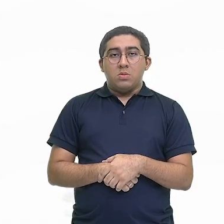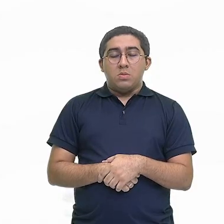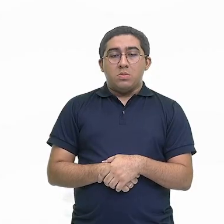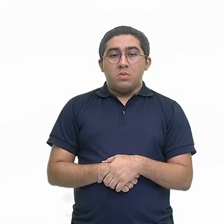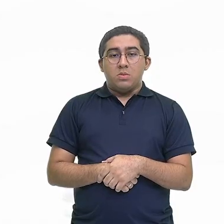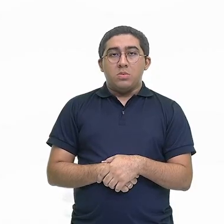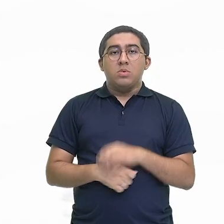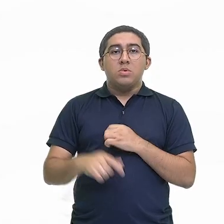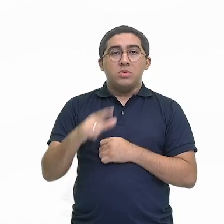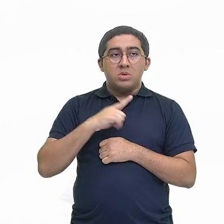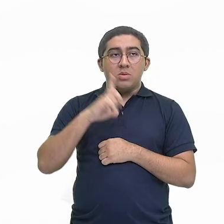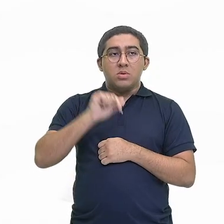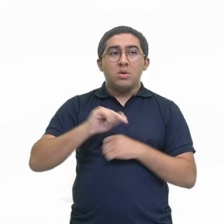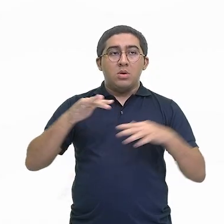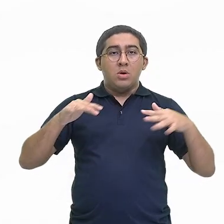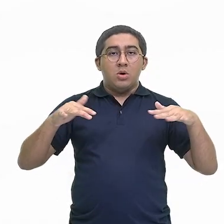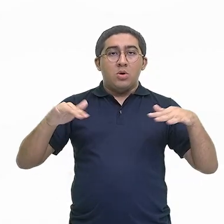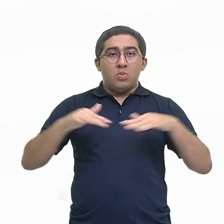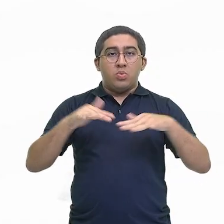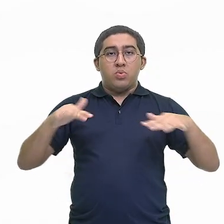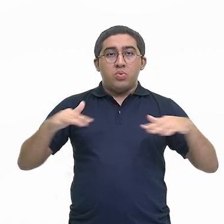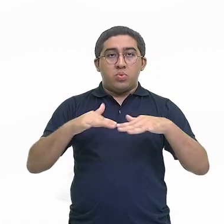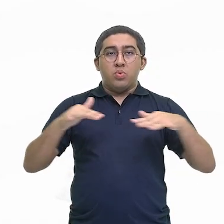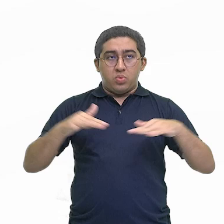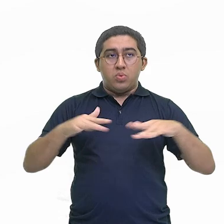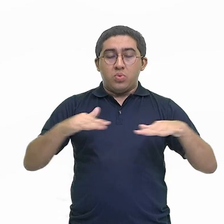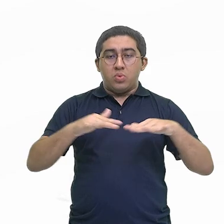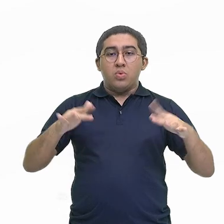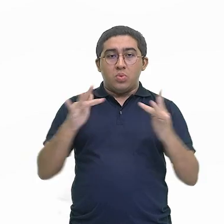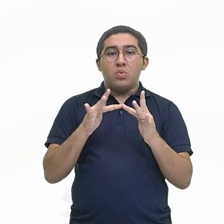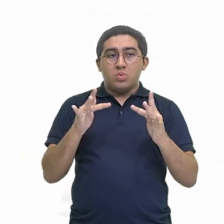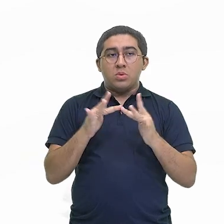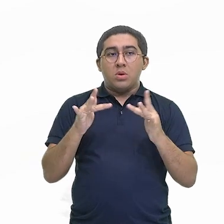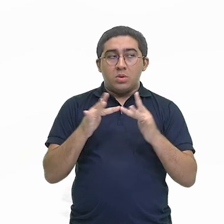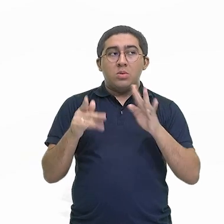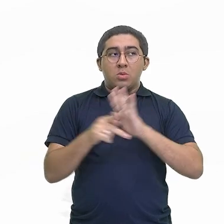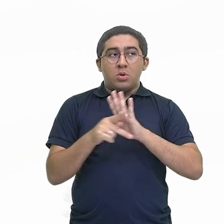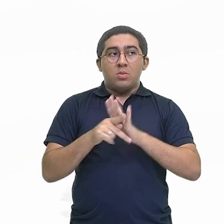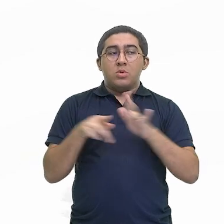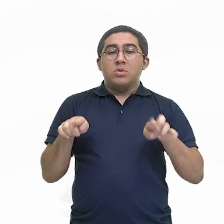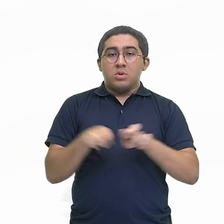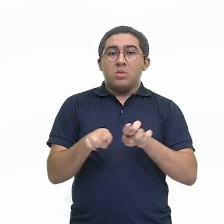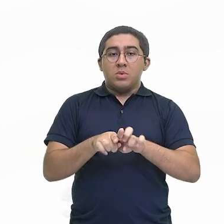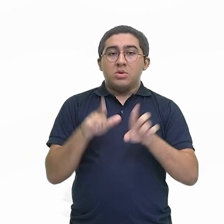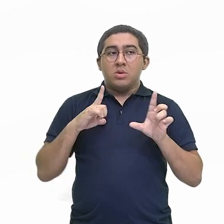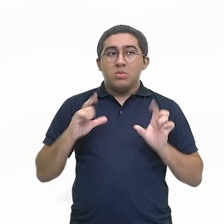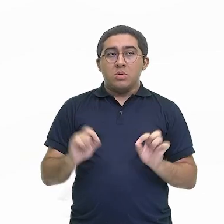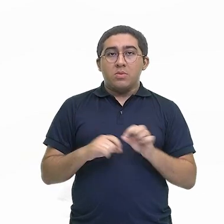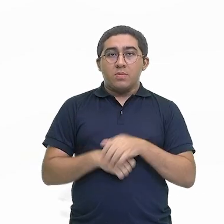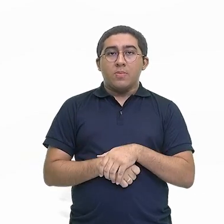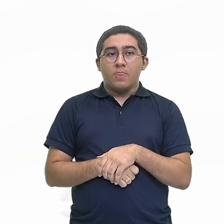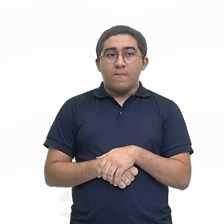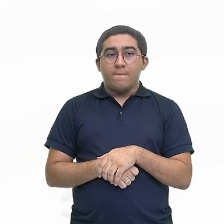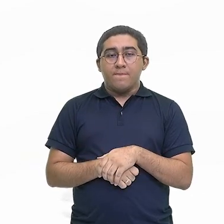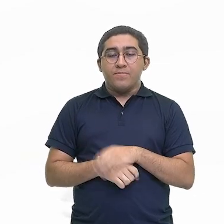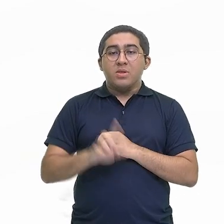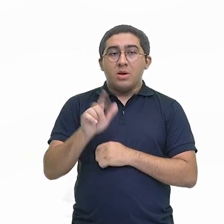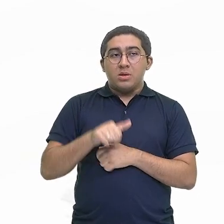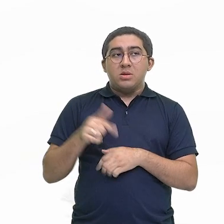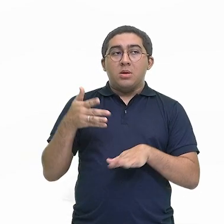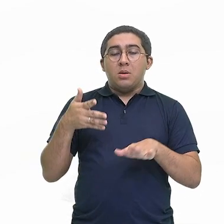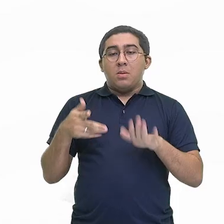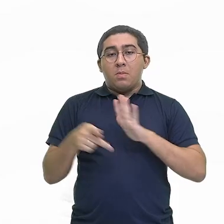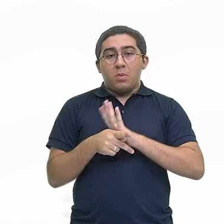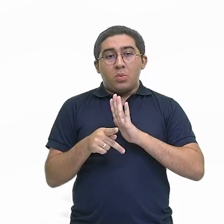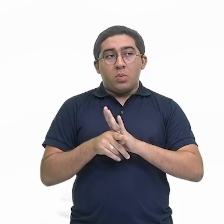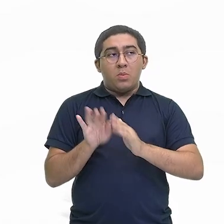as placas tectônicas se encontrando ali na superfície terrestre, né? E você tem essa presença ali